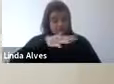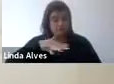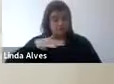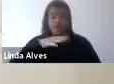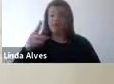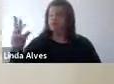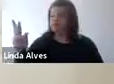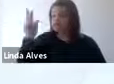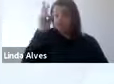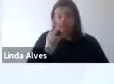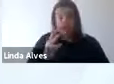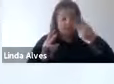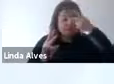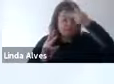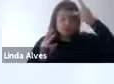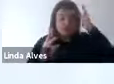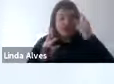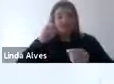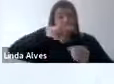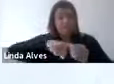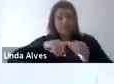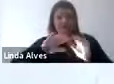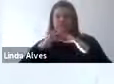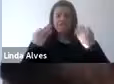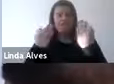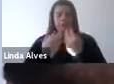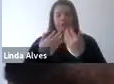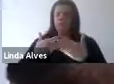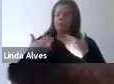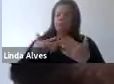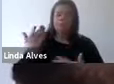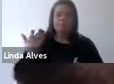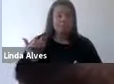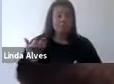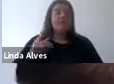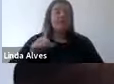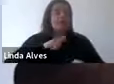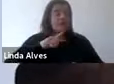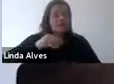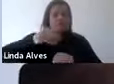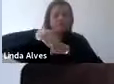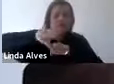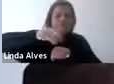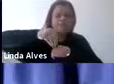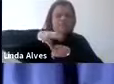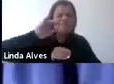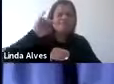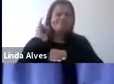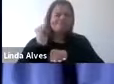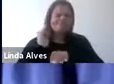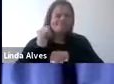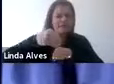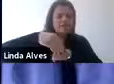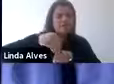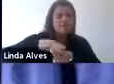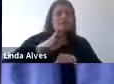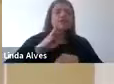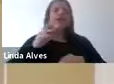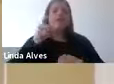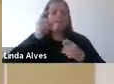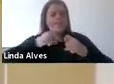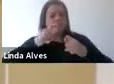3 dependentes, independente do grau de parentesco. Dicas de saúde elaboradas por equipe de médicos,